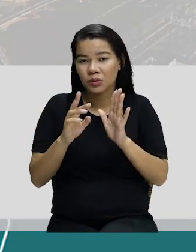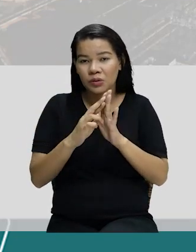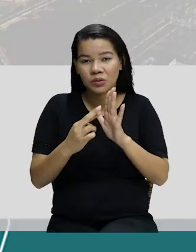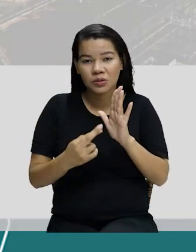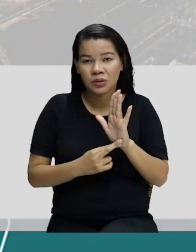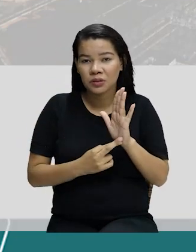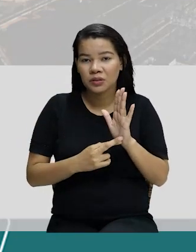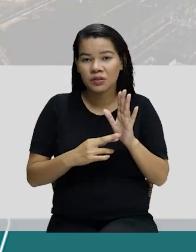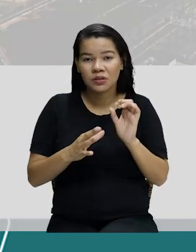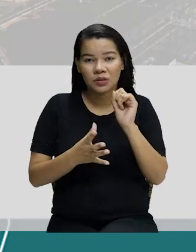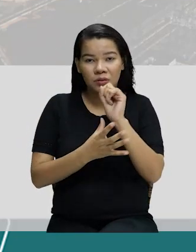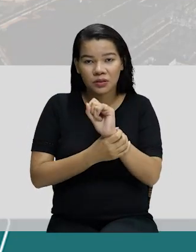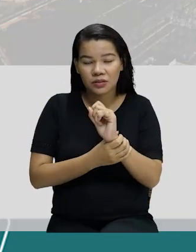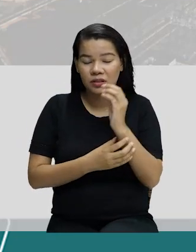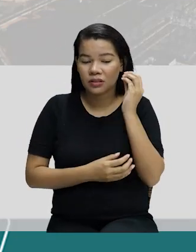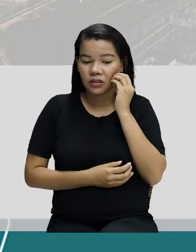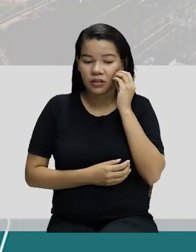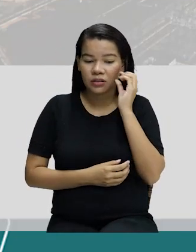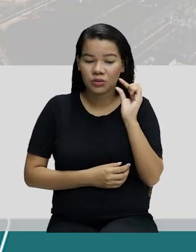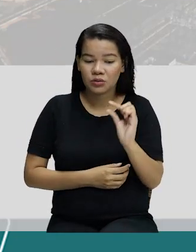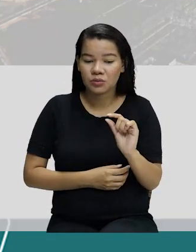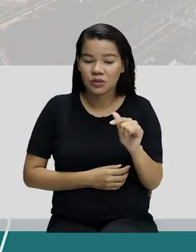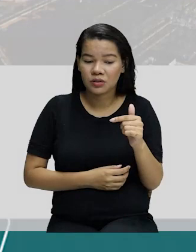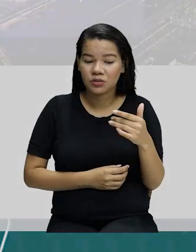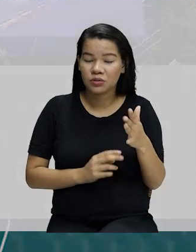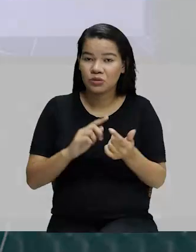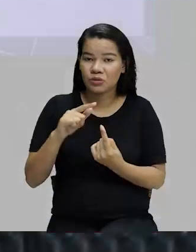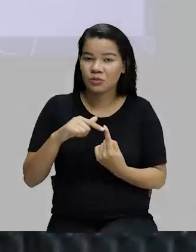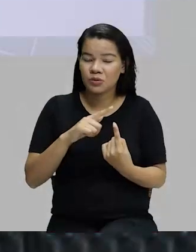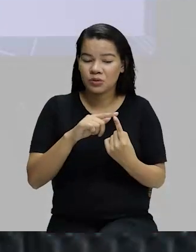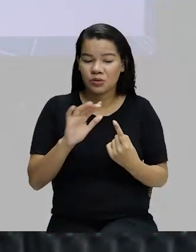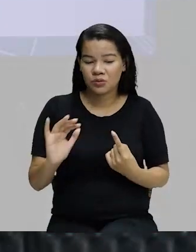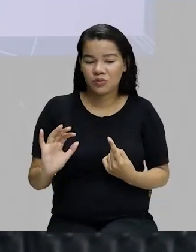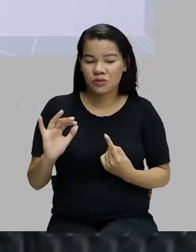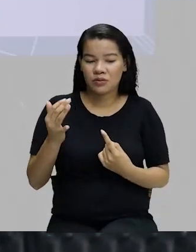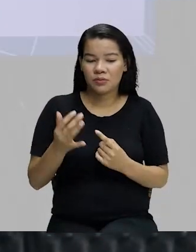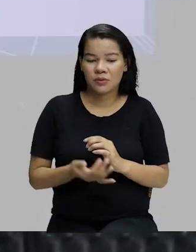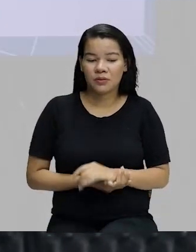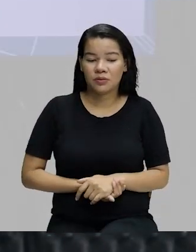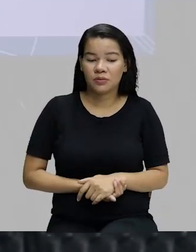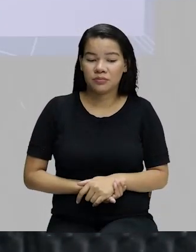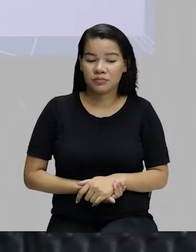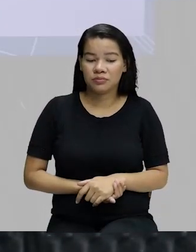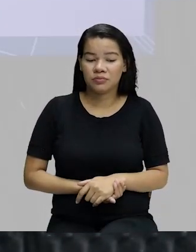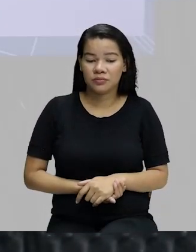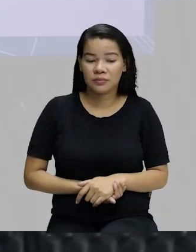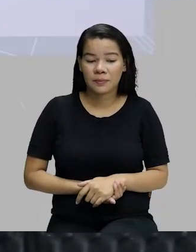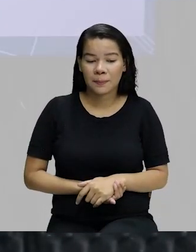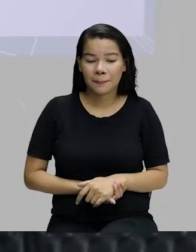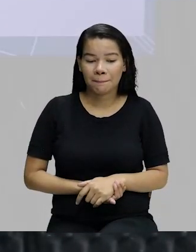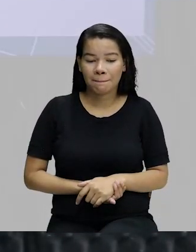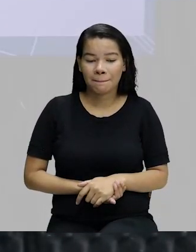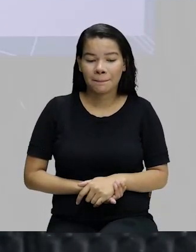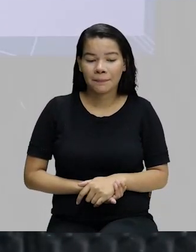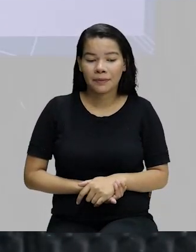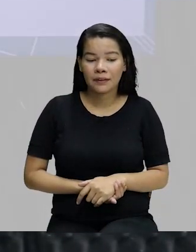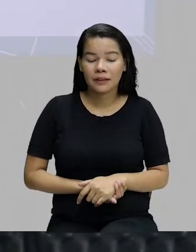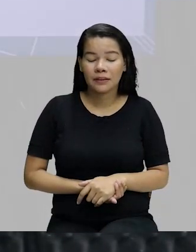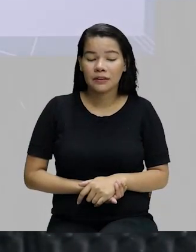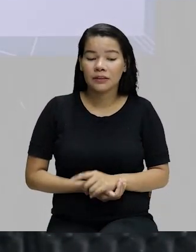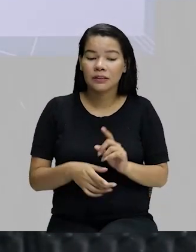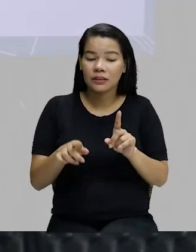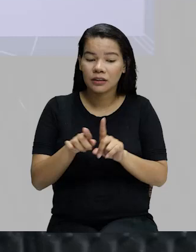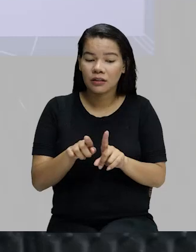que os operadores do reator descumpriram diversos itens dos protocolos de segurança. Além disso,